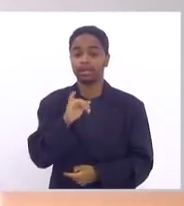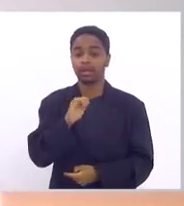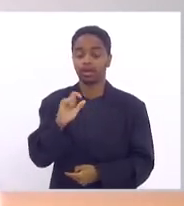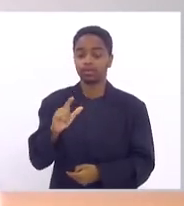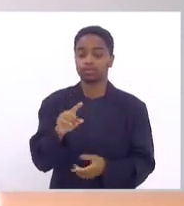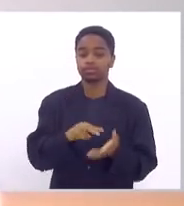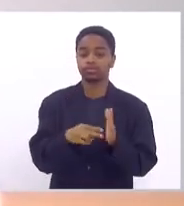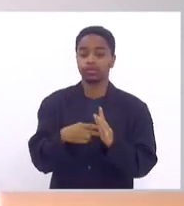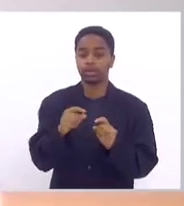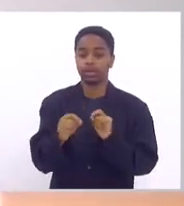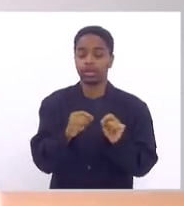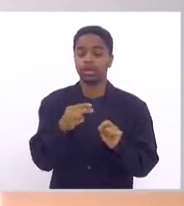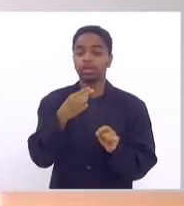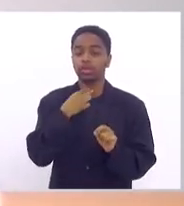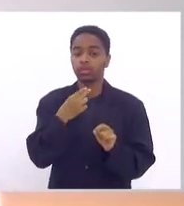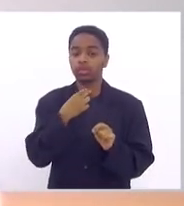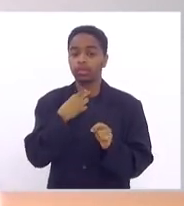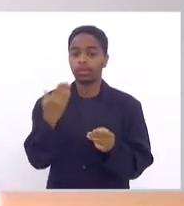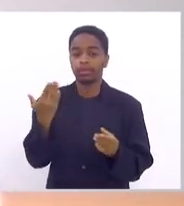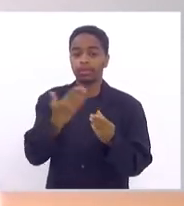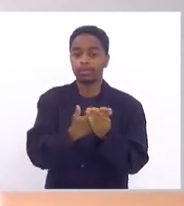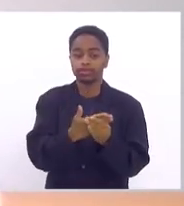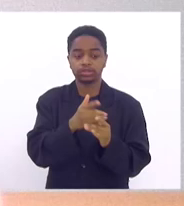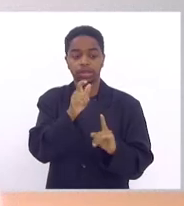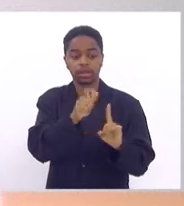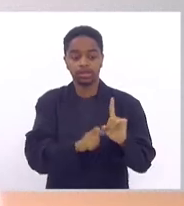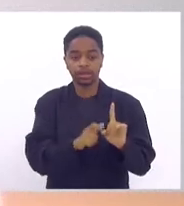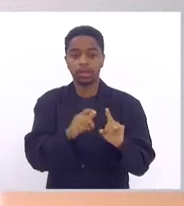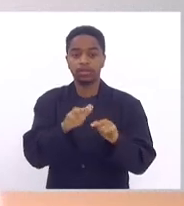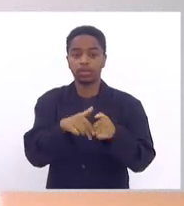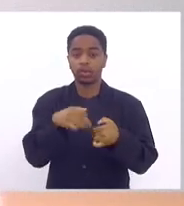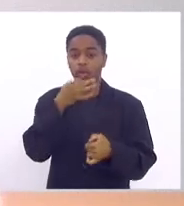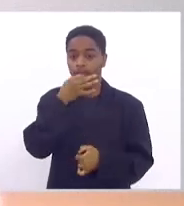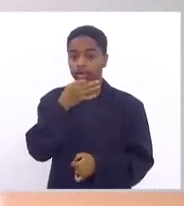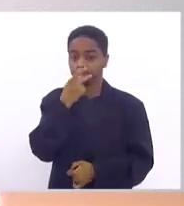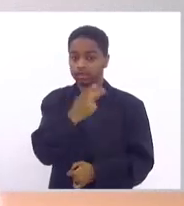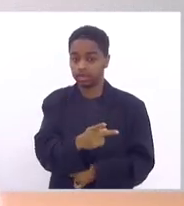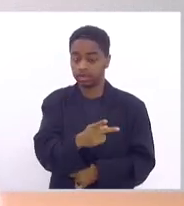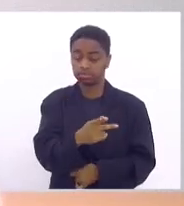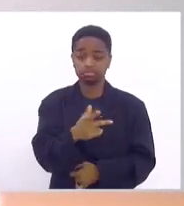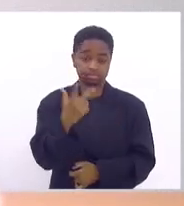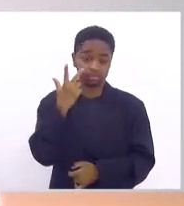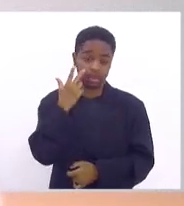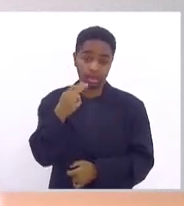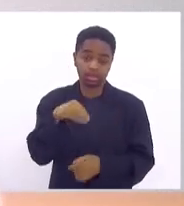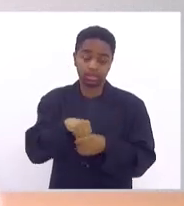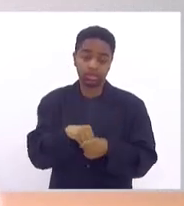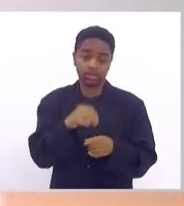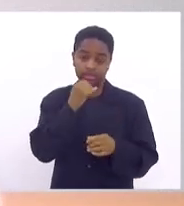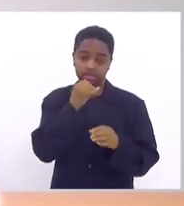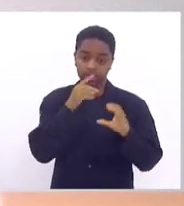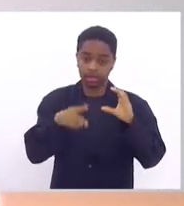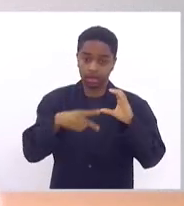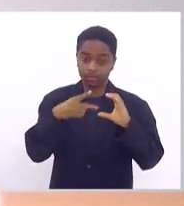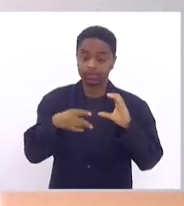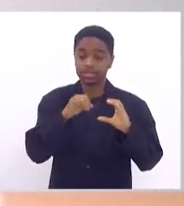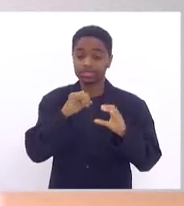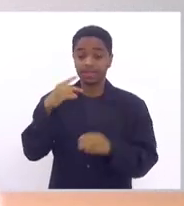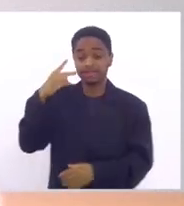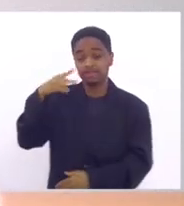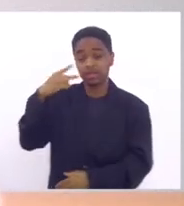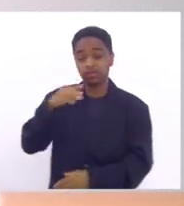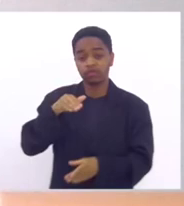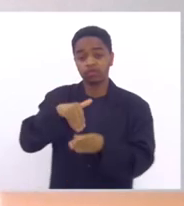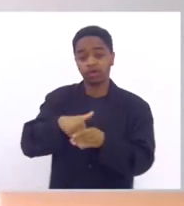a impossibilidade de você processar o parlamentar por opinião palavra e voto Isto é muito comum em câmara municipal quando o vereador vota